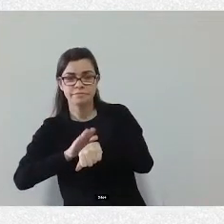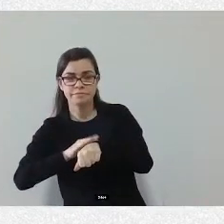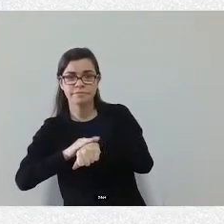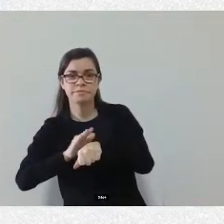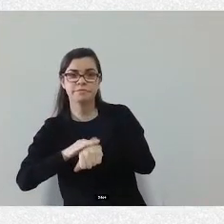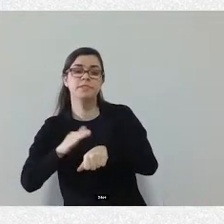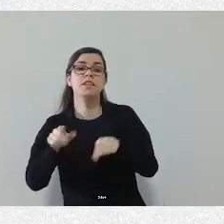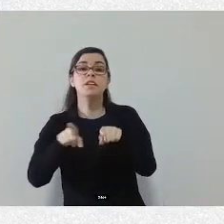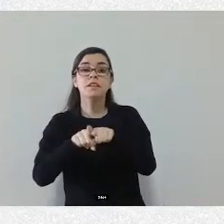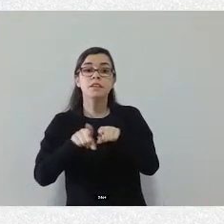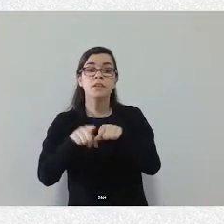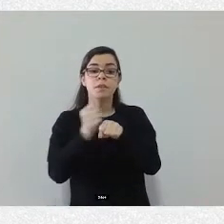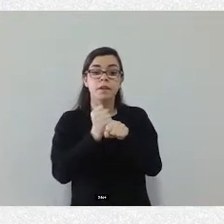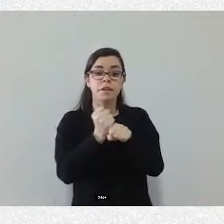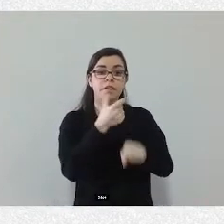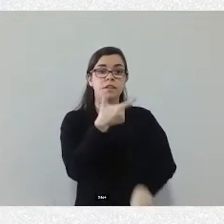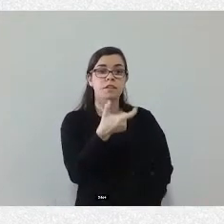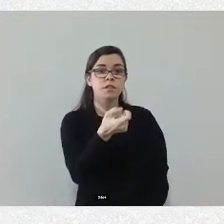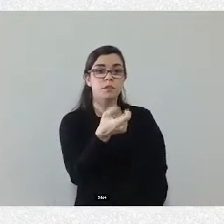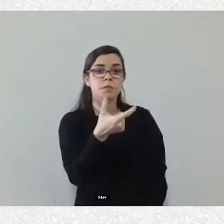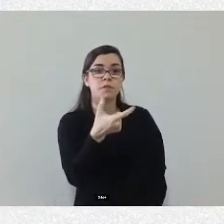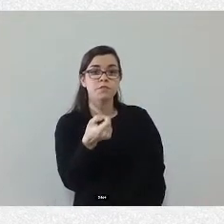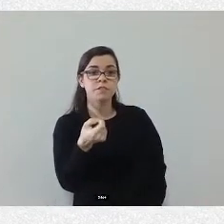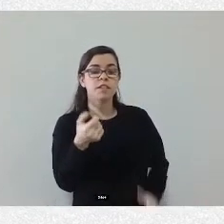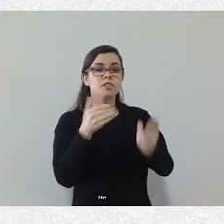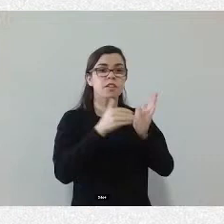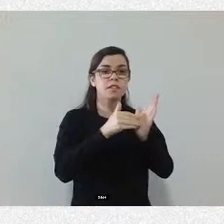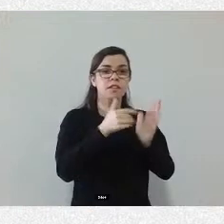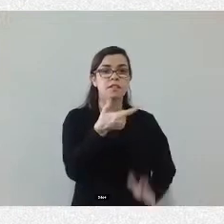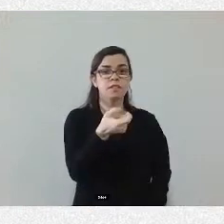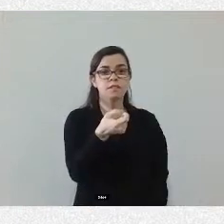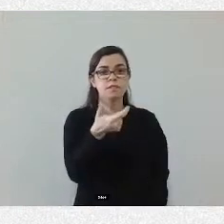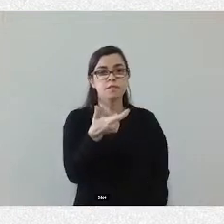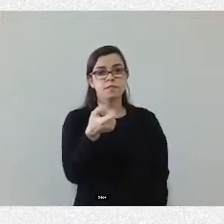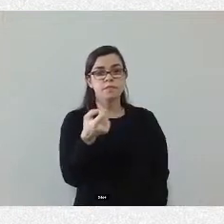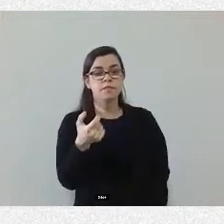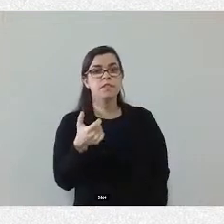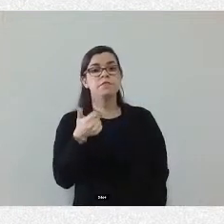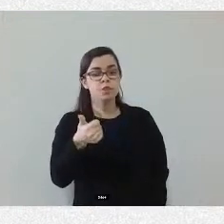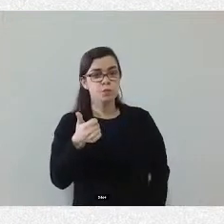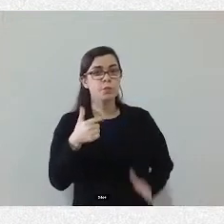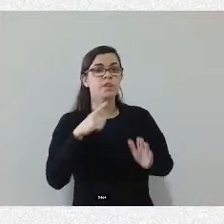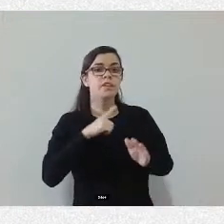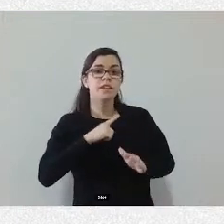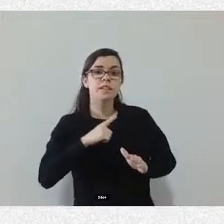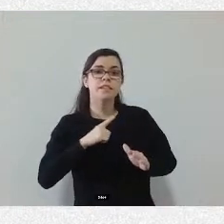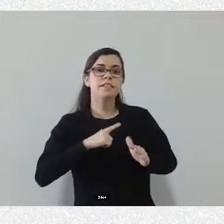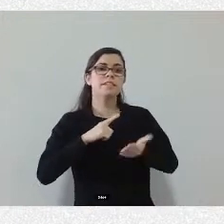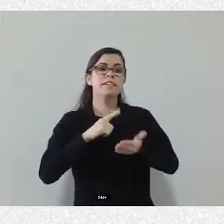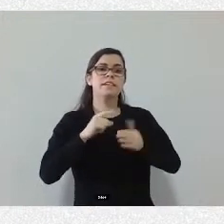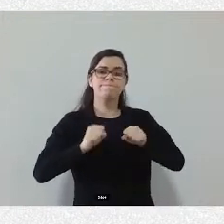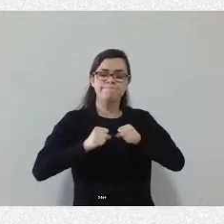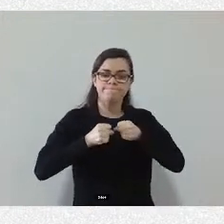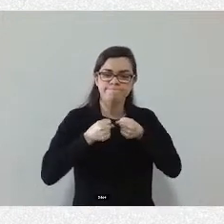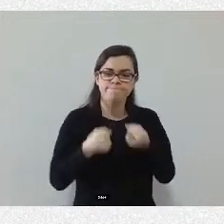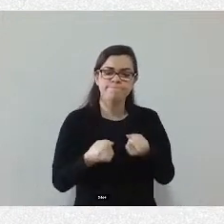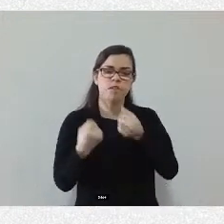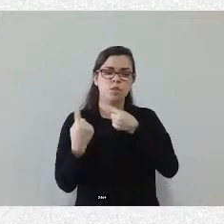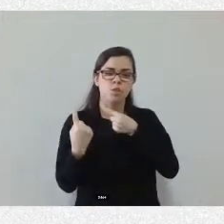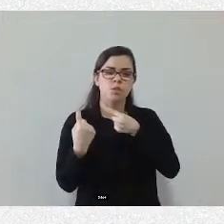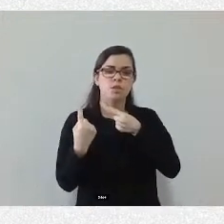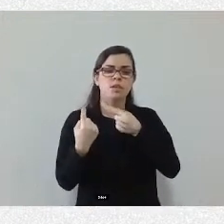de 2020 e 2021 atuaram fortemente no enfrentamento à Covid-19.